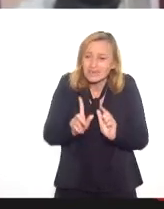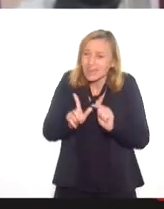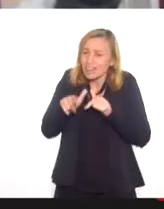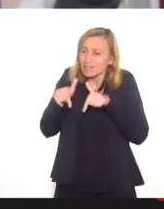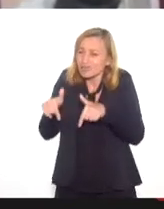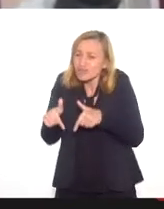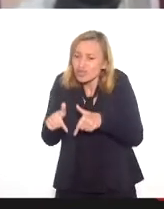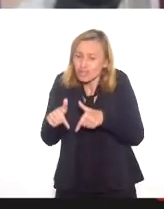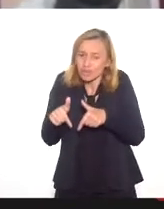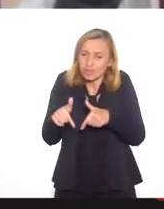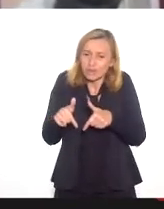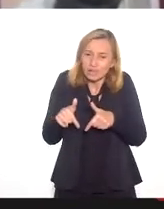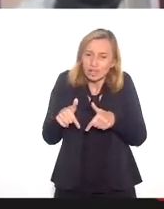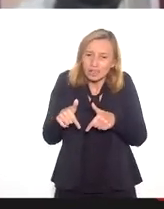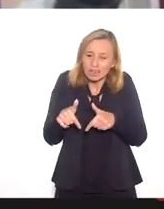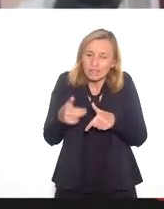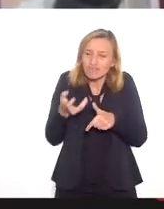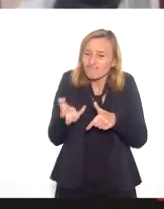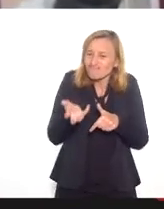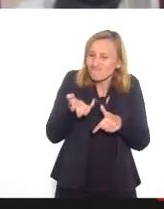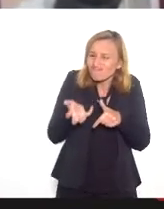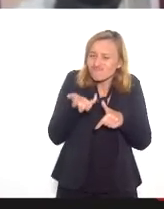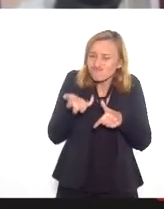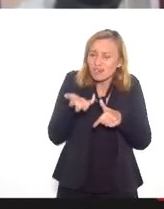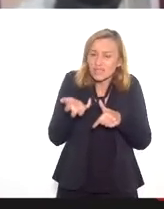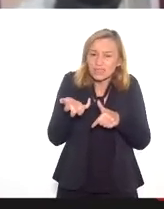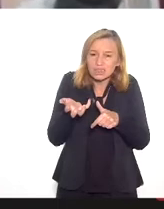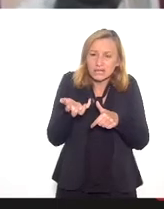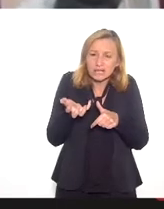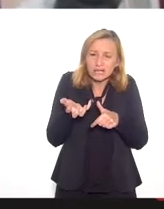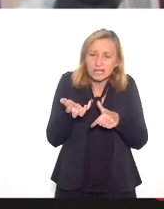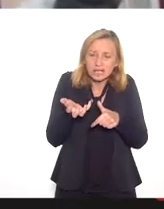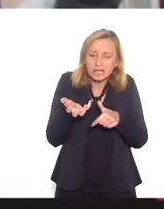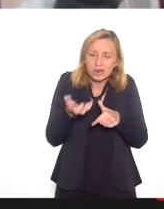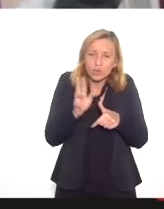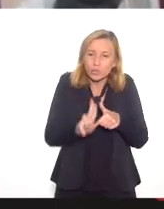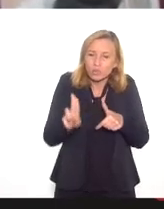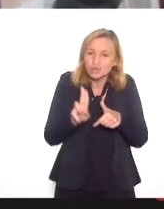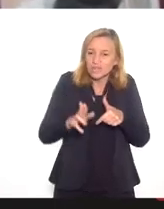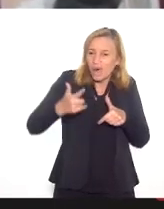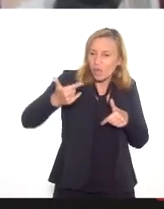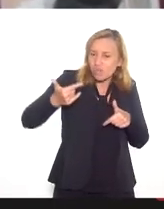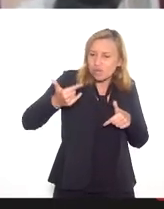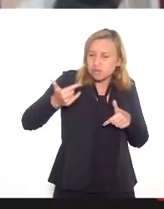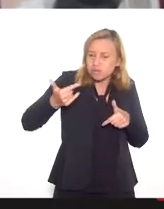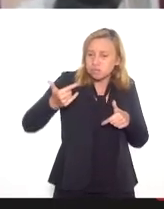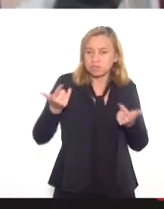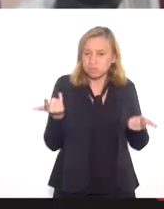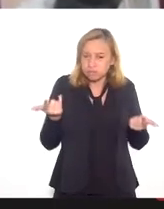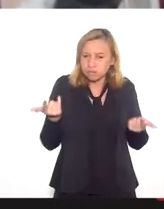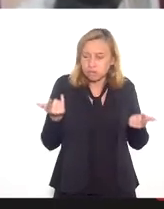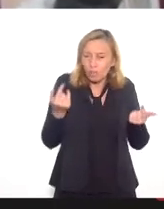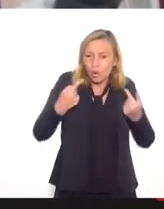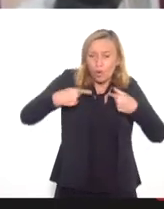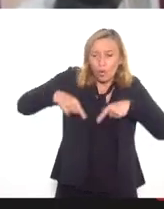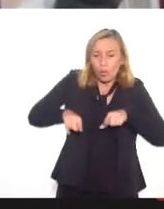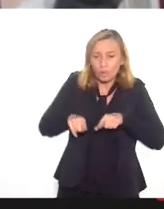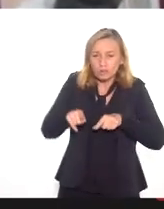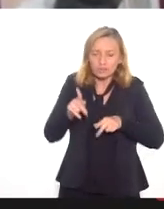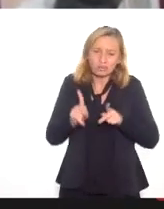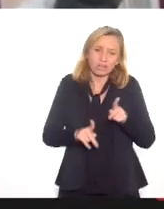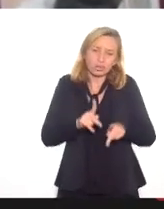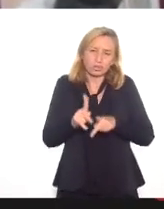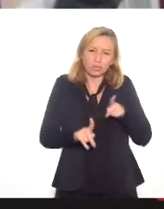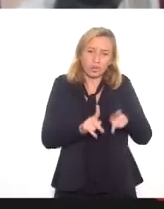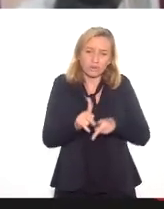querer utilizar armas muito diferentes contra a população